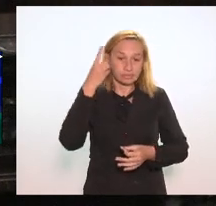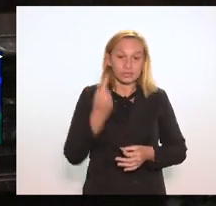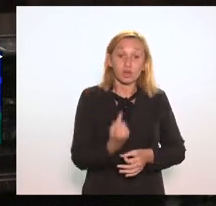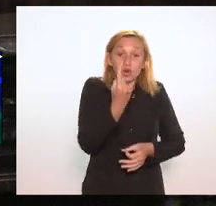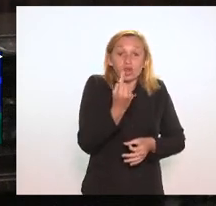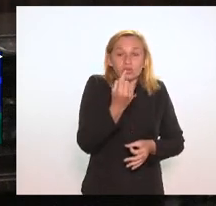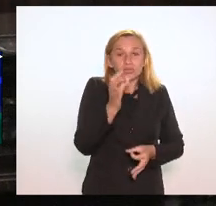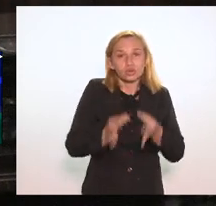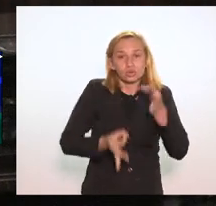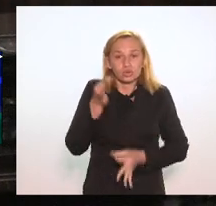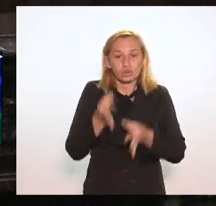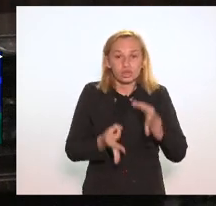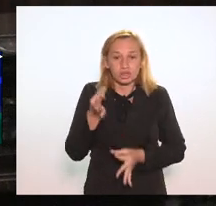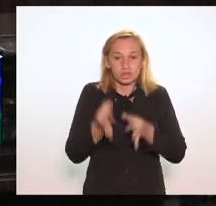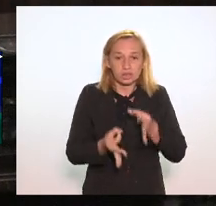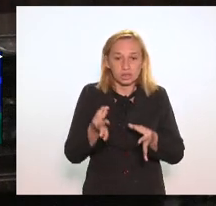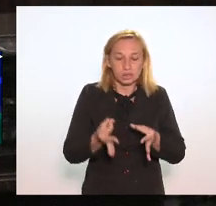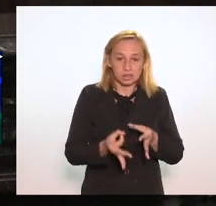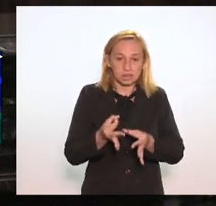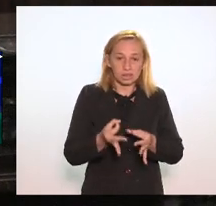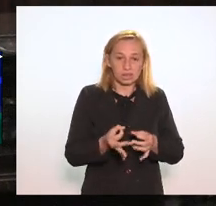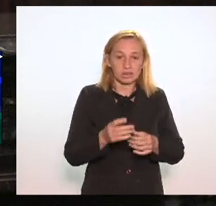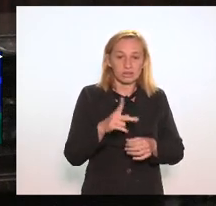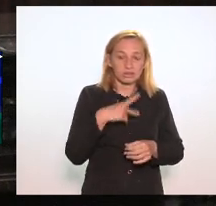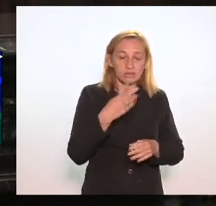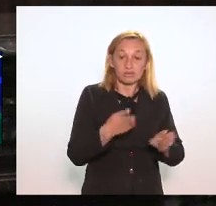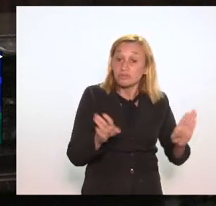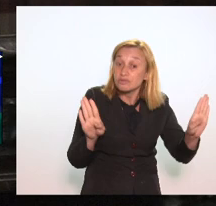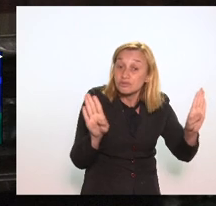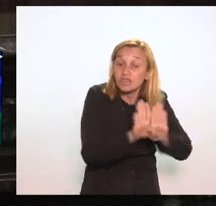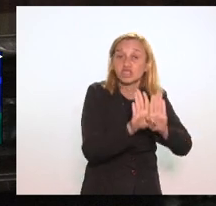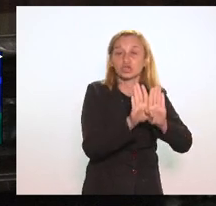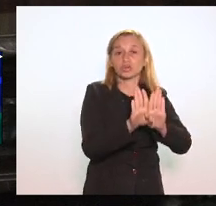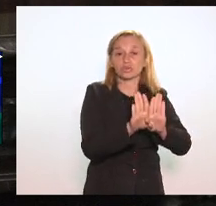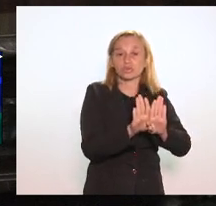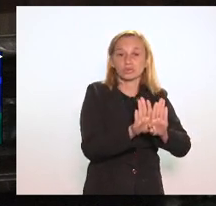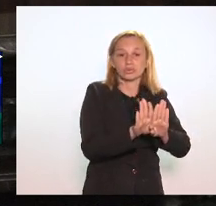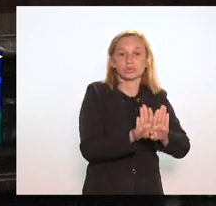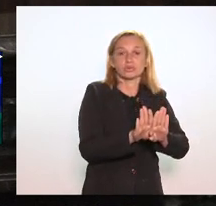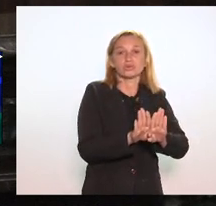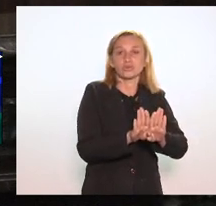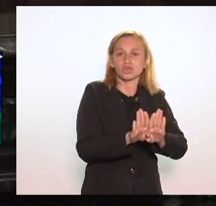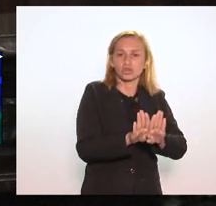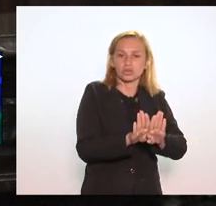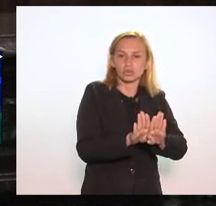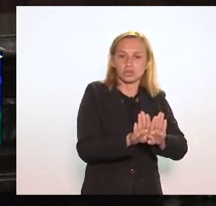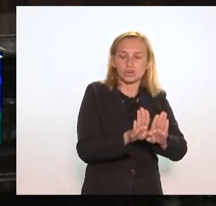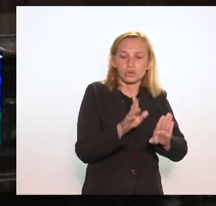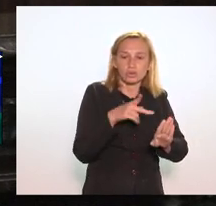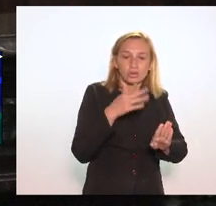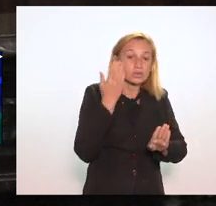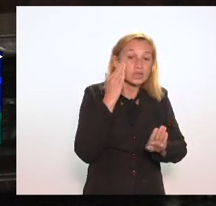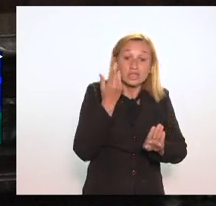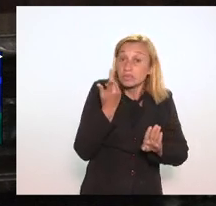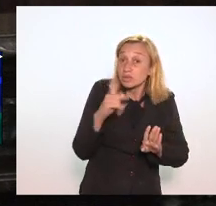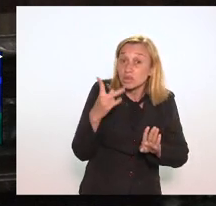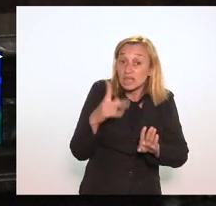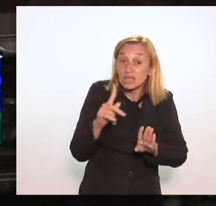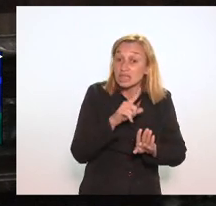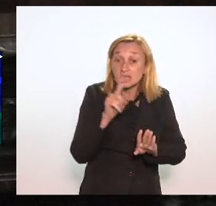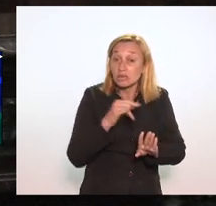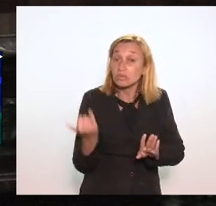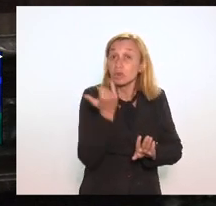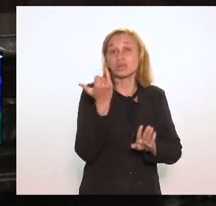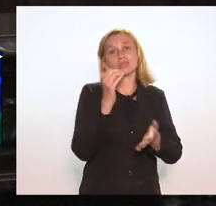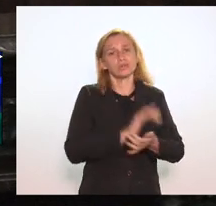as estantes do Supermercados com plástico dos produtos não essenciais no entendimento dele